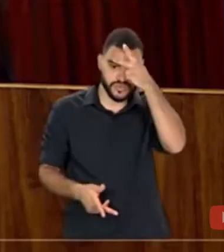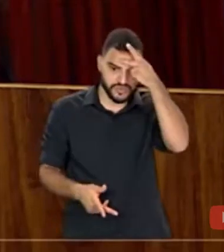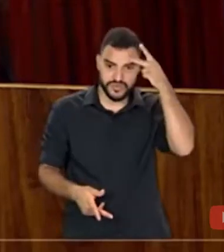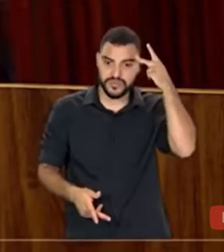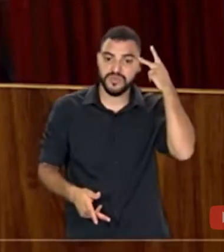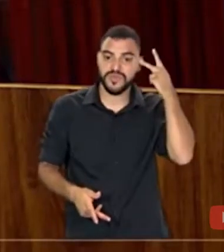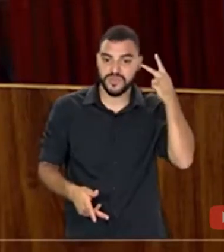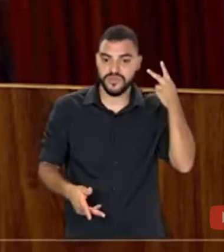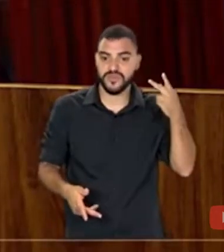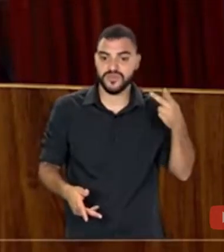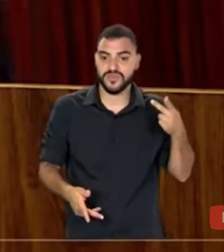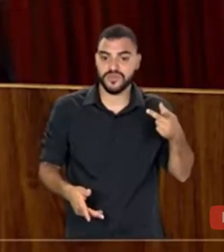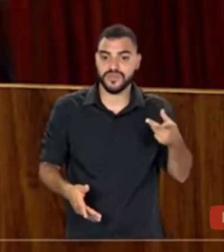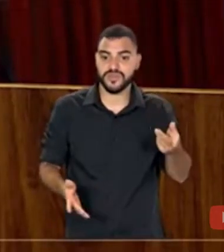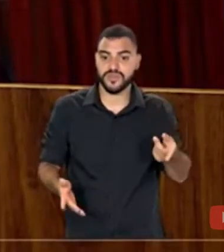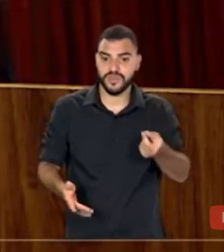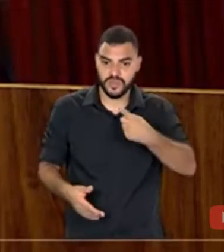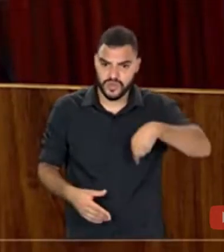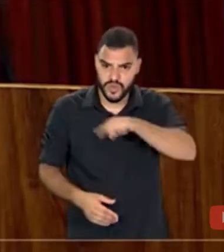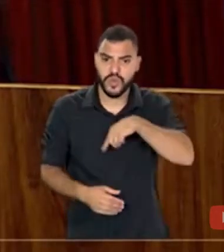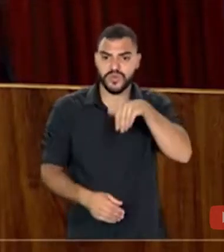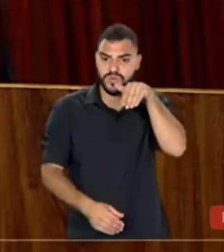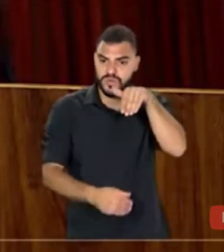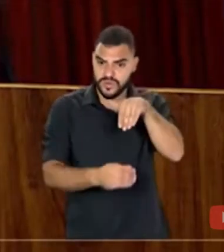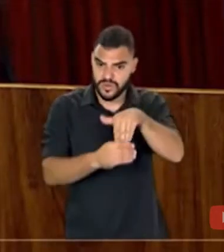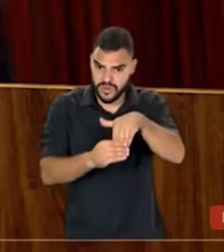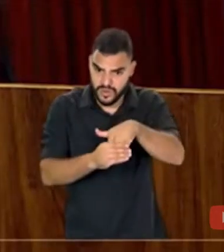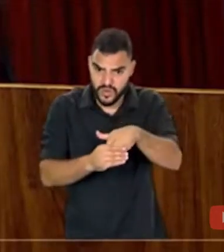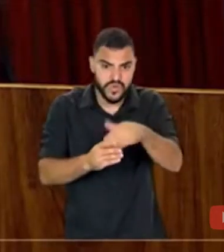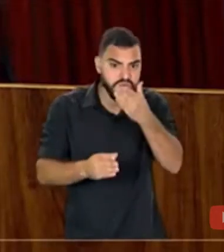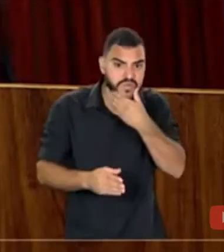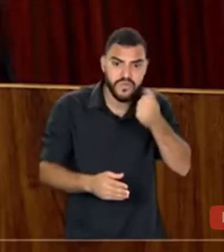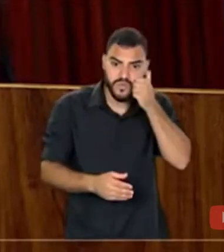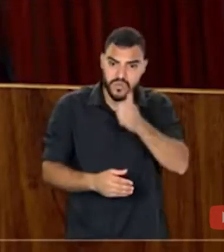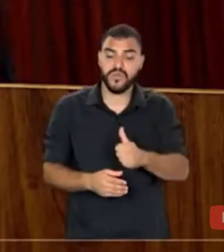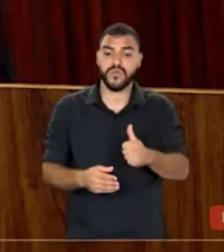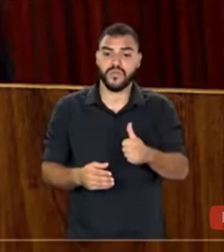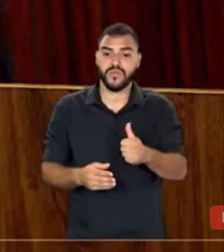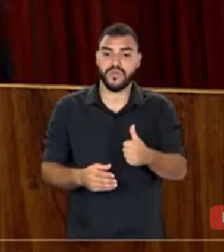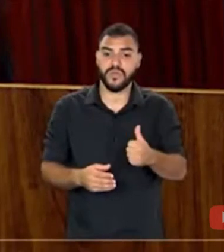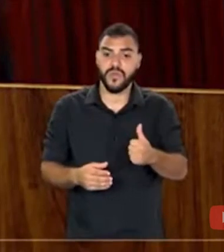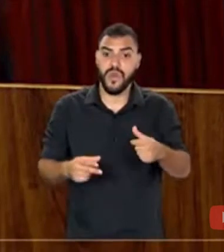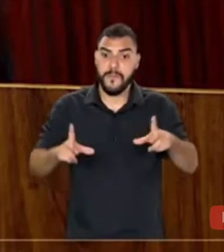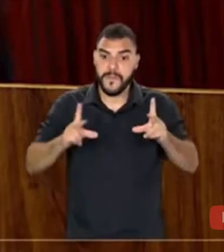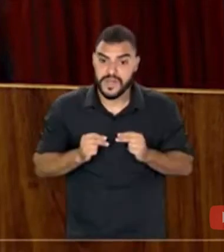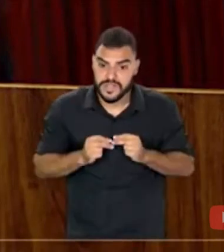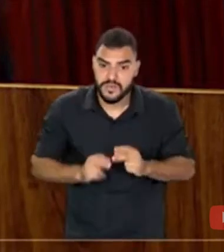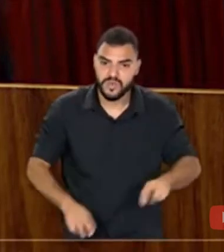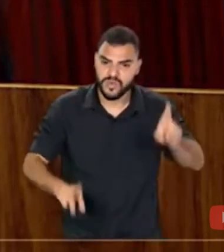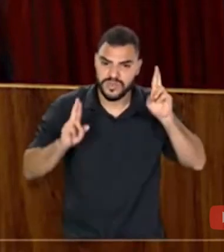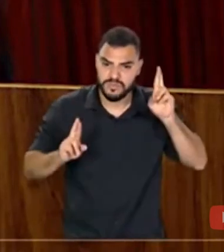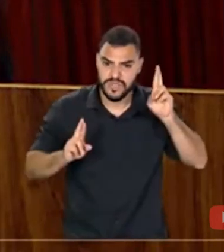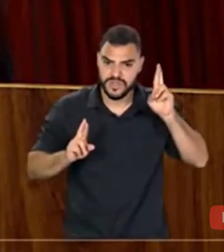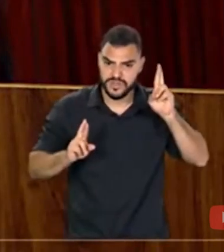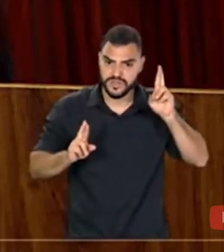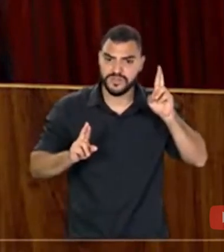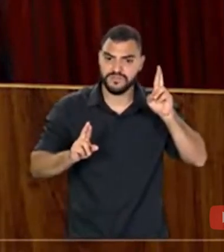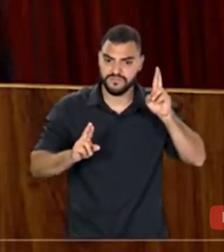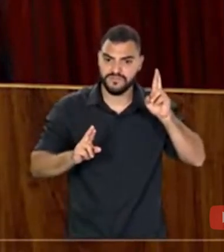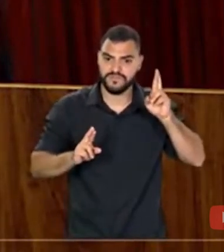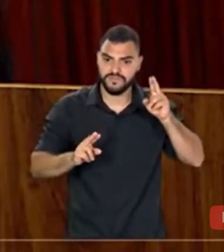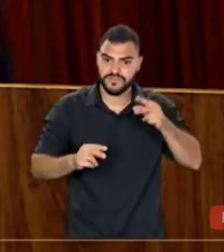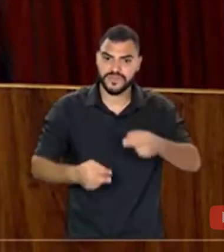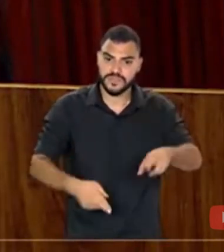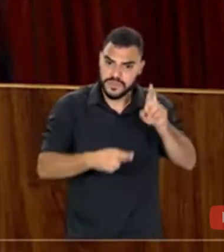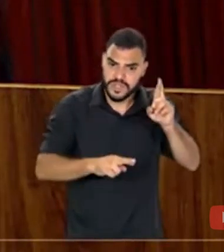os nossos eleitores em nossas leitoras merecem Esperança Esperança